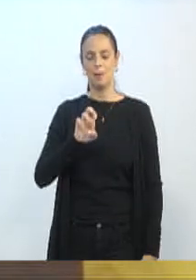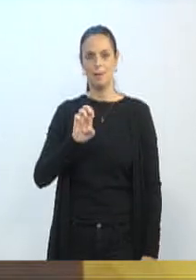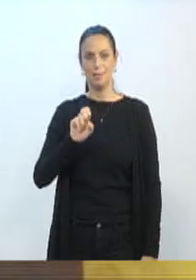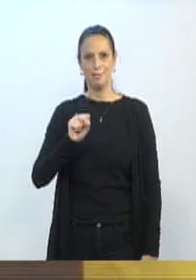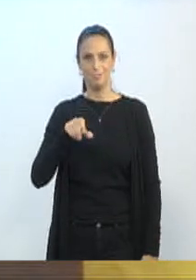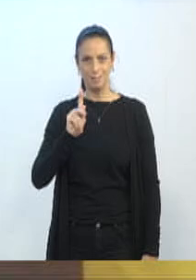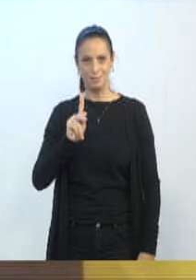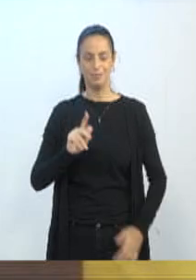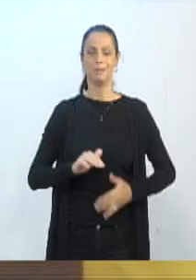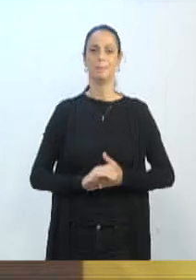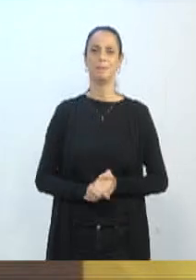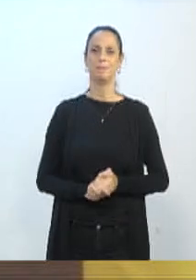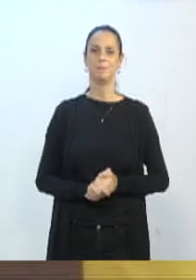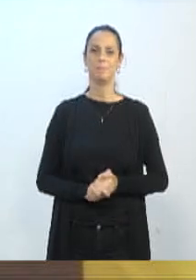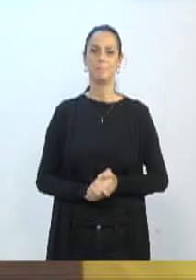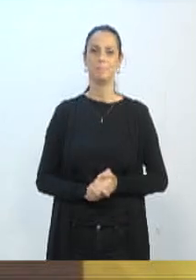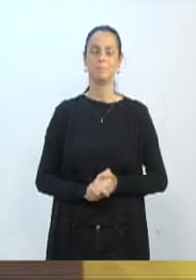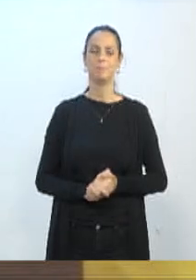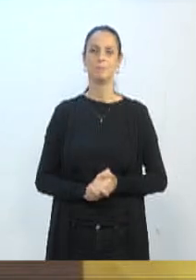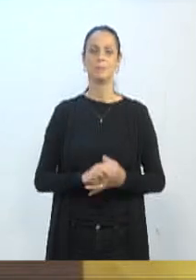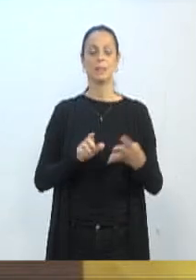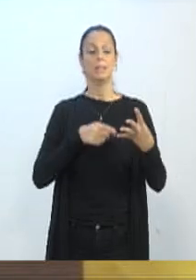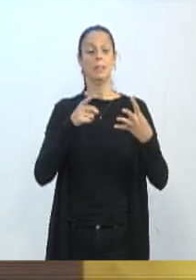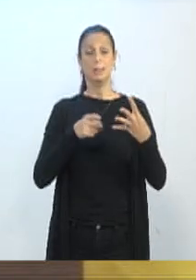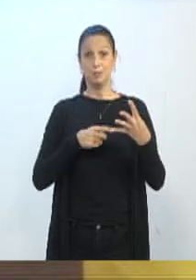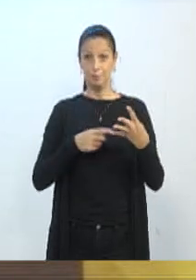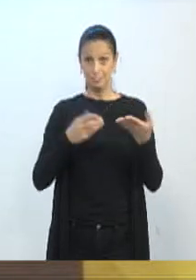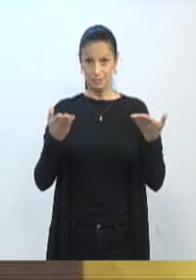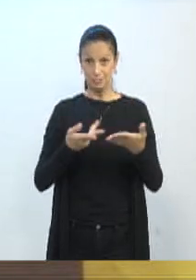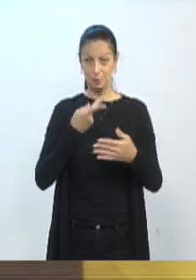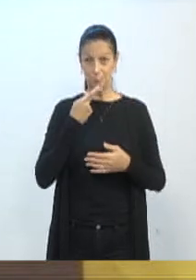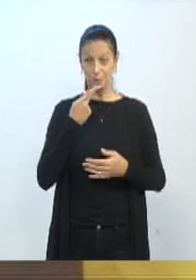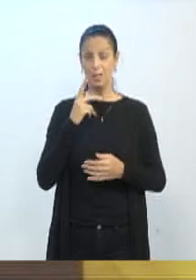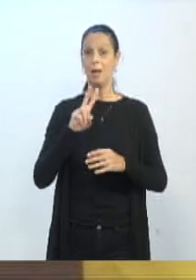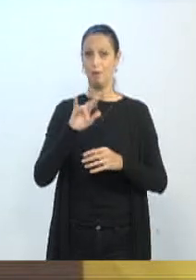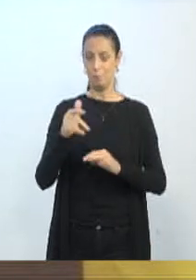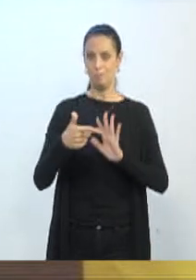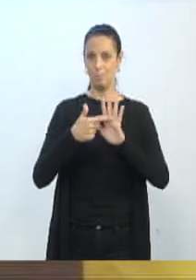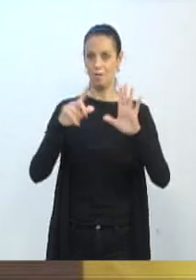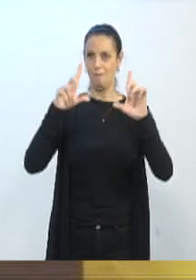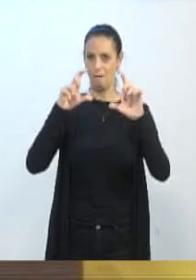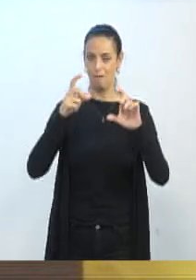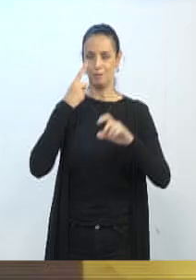agora Presidente falar eu creio que nós temos uma foto aqui